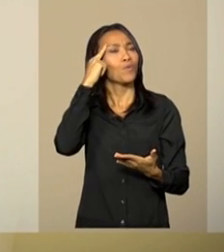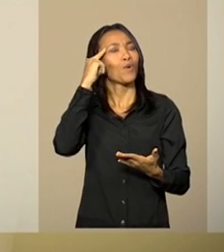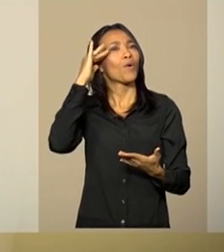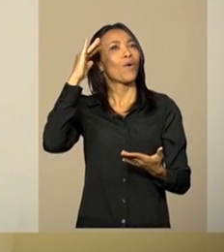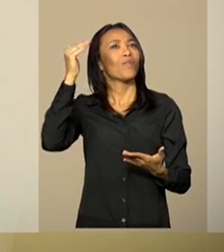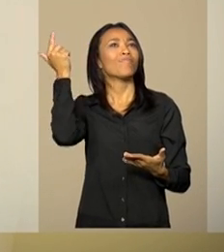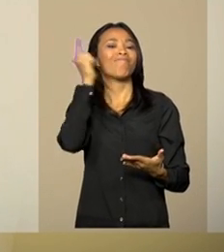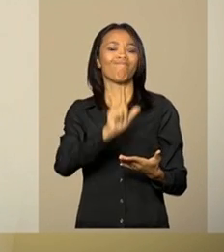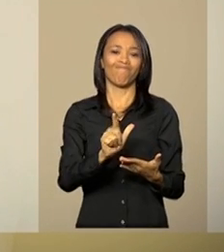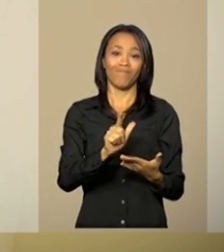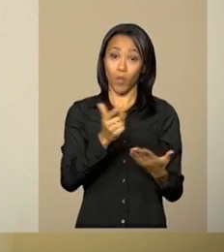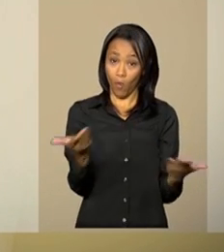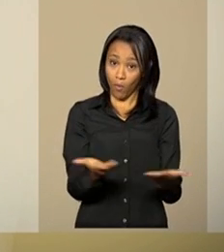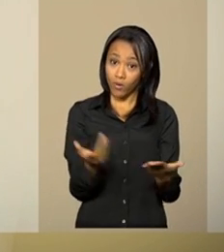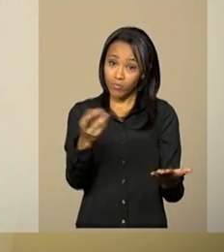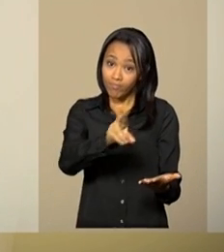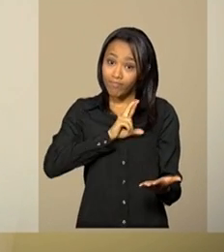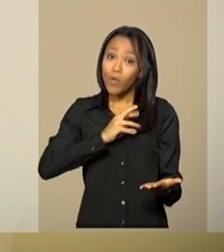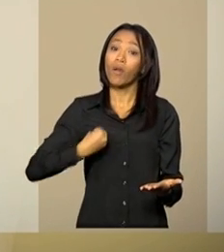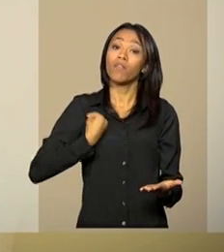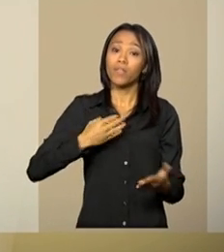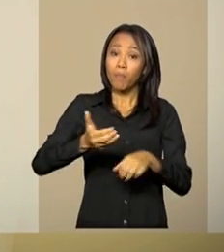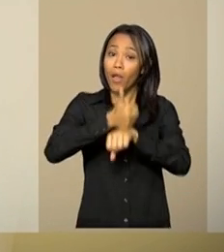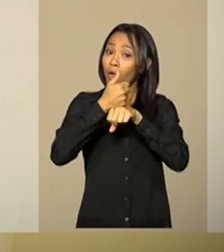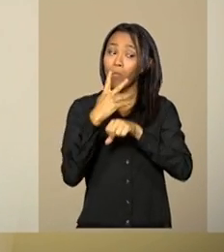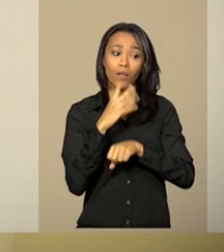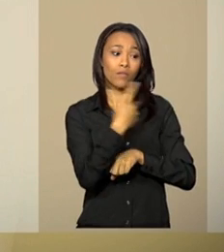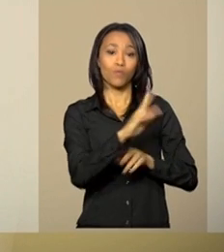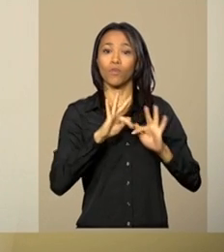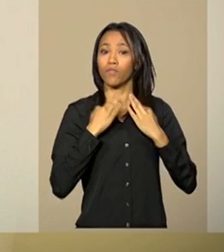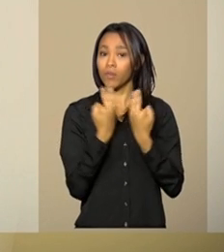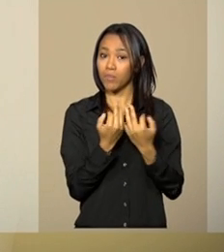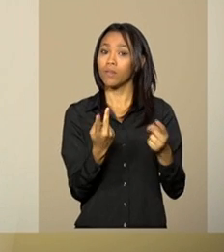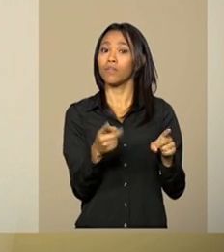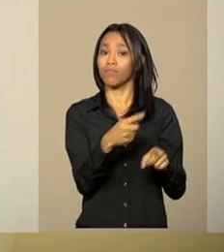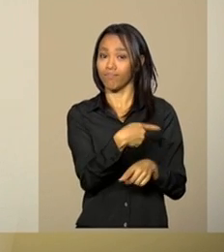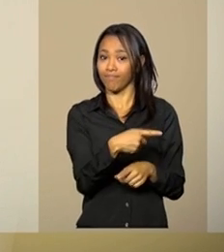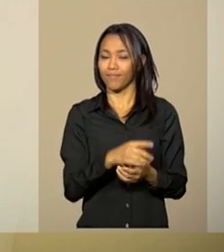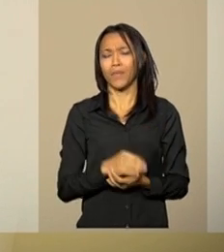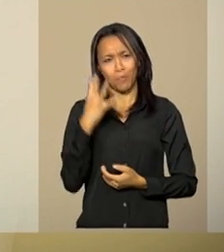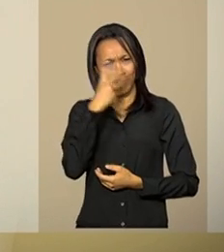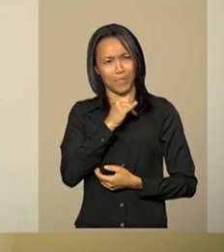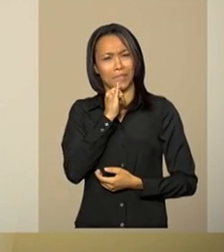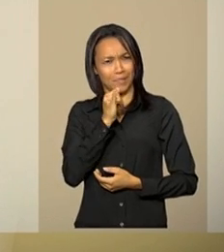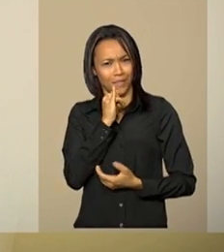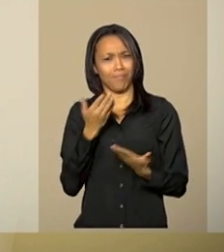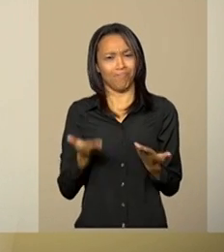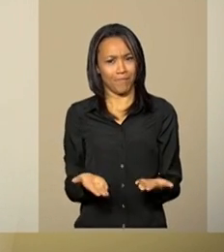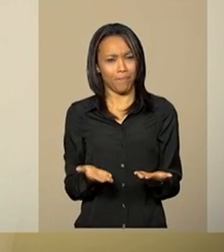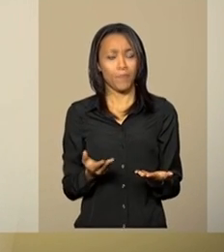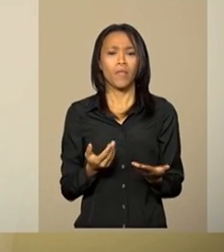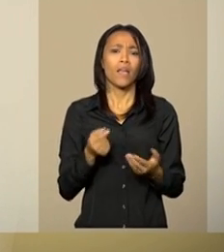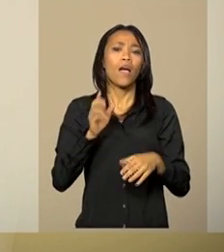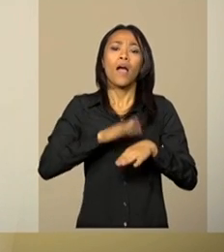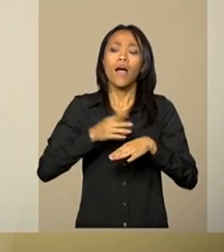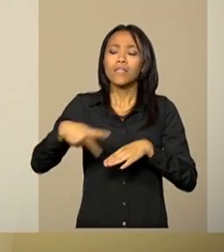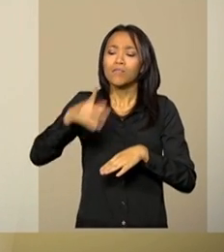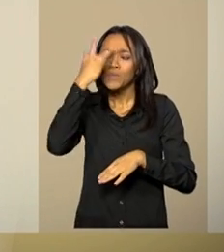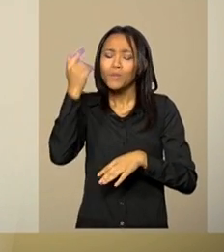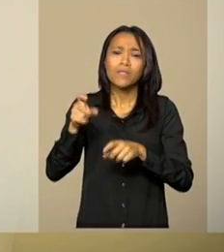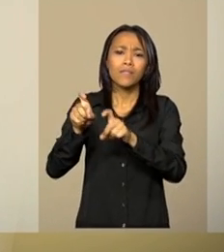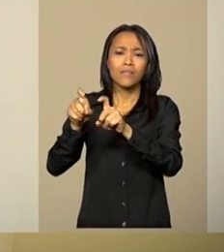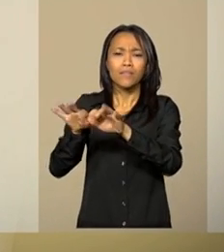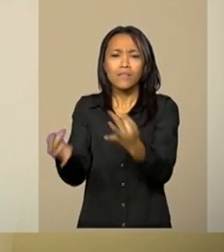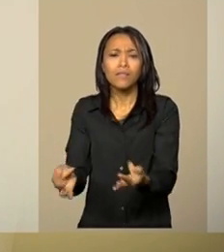O resultado é uma vida melhor para toda a família do Wilson e da Gedineia. Esse é um bonito exemplo, presidenta. Os pequenos agricultores são